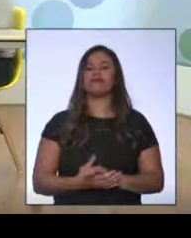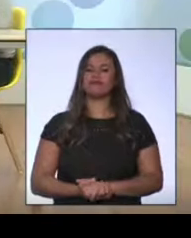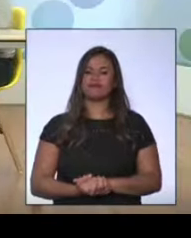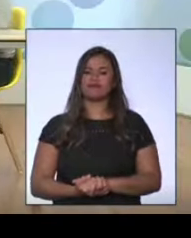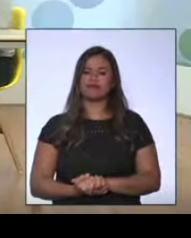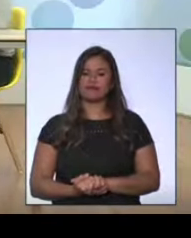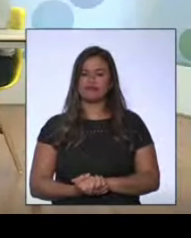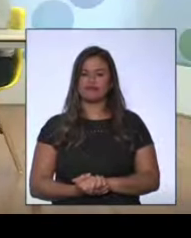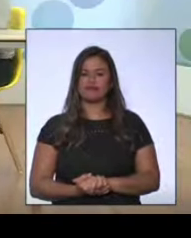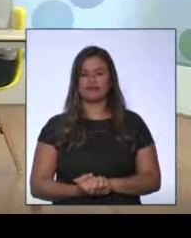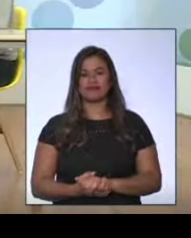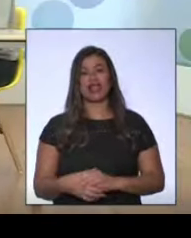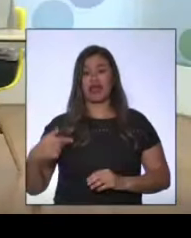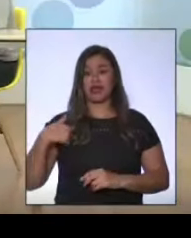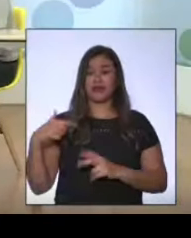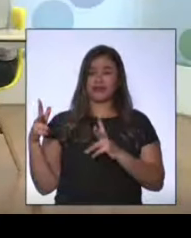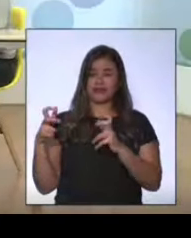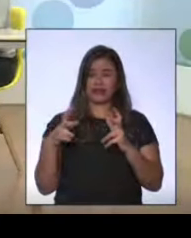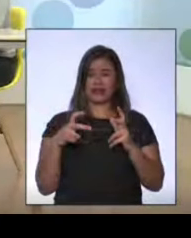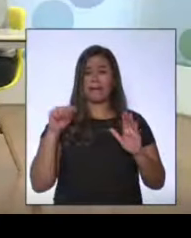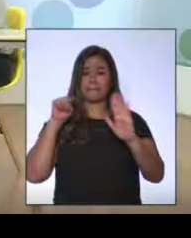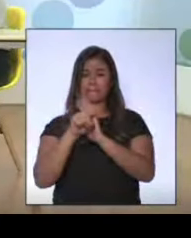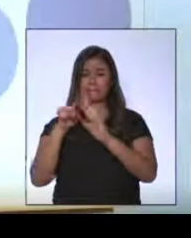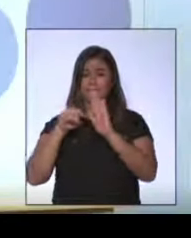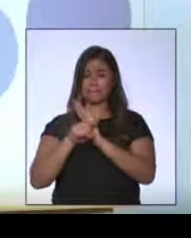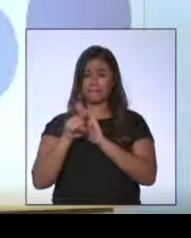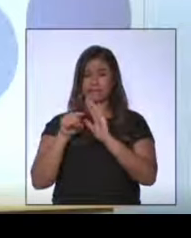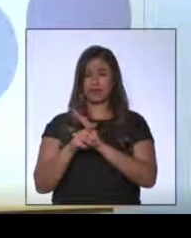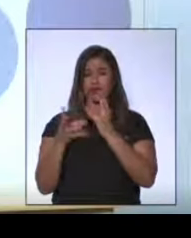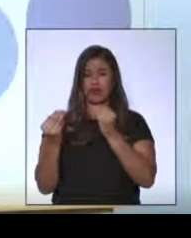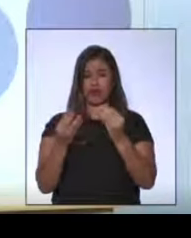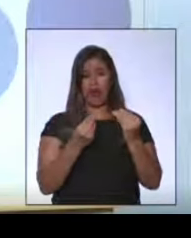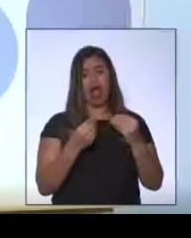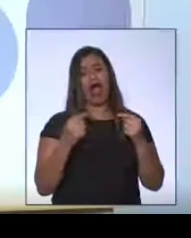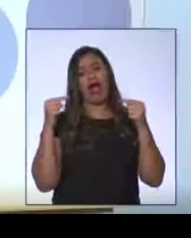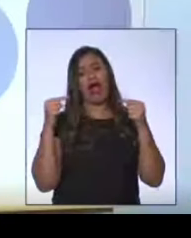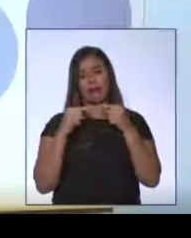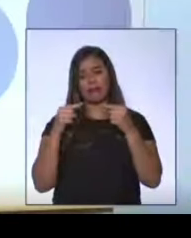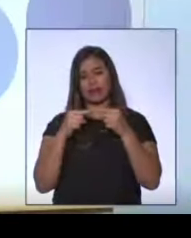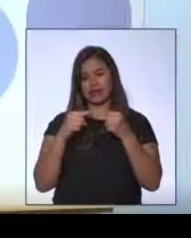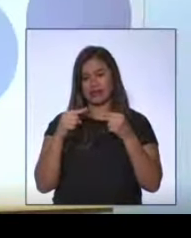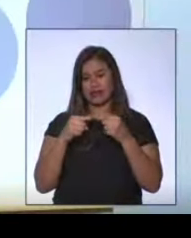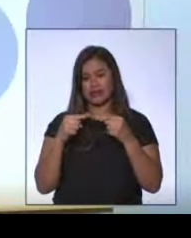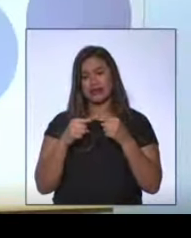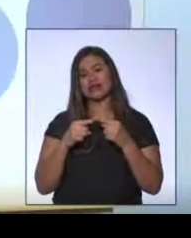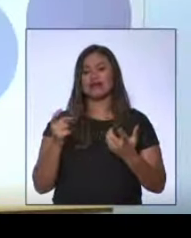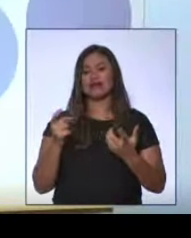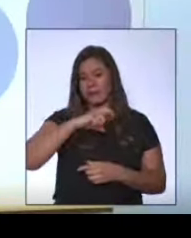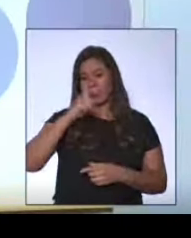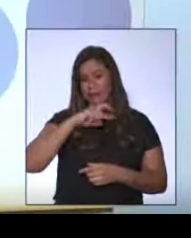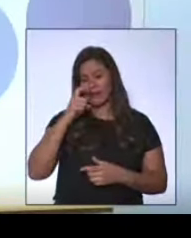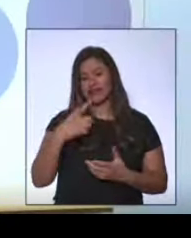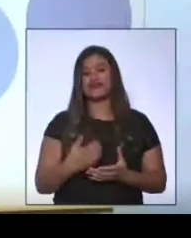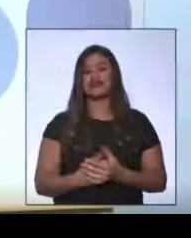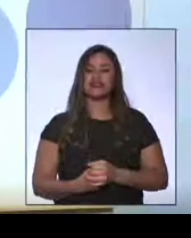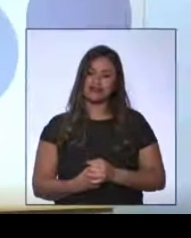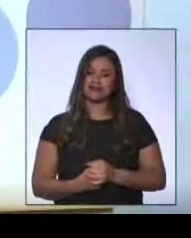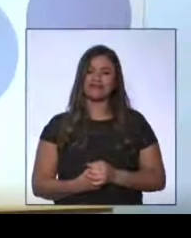Eu estou percebendo que tem várias, né, todos com temas sobre fake news, professor. O que você acha de nós trazermos uma aula aqui só sobre esse tema?